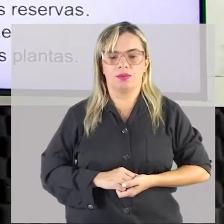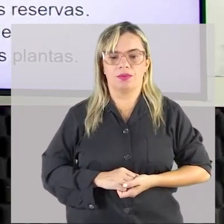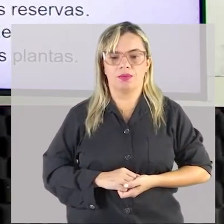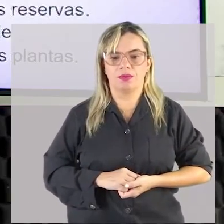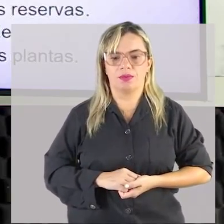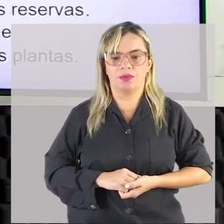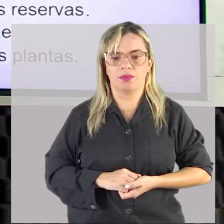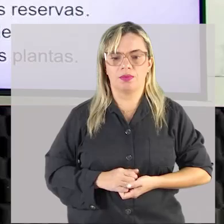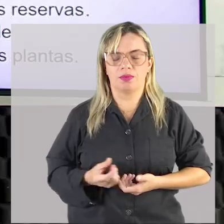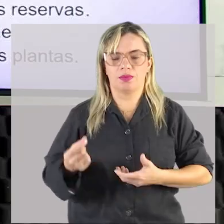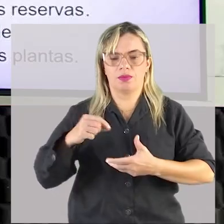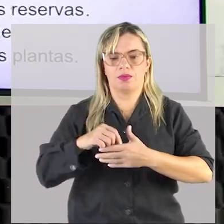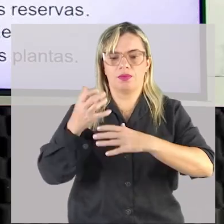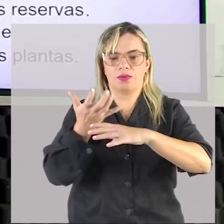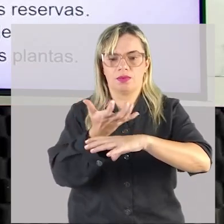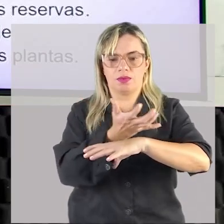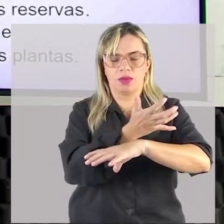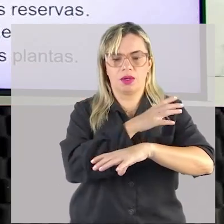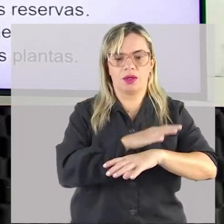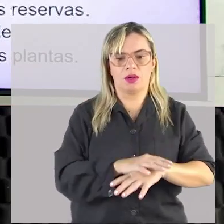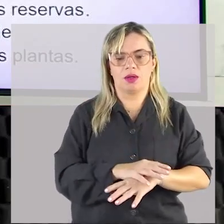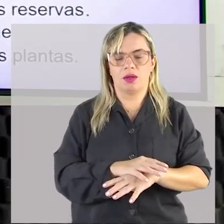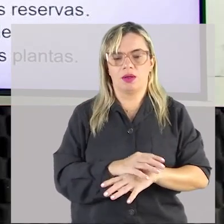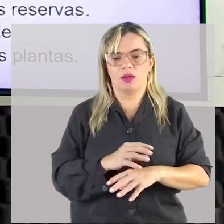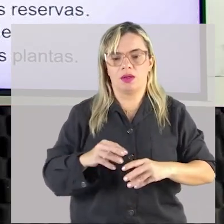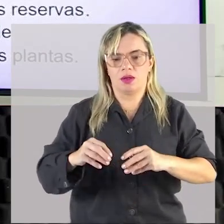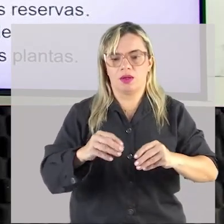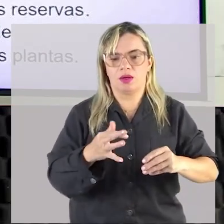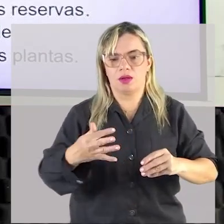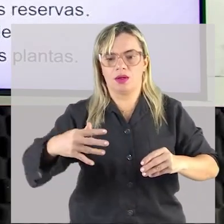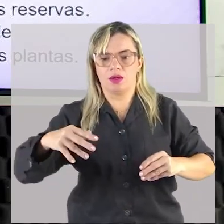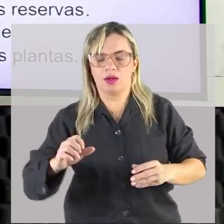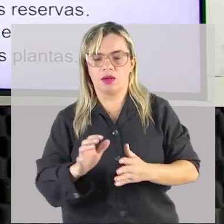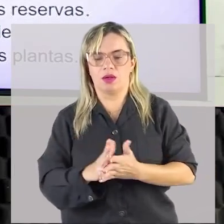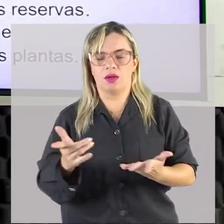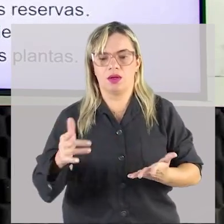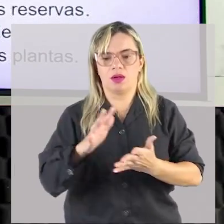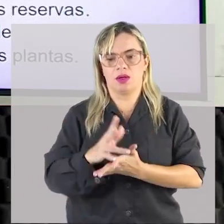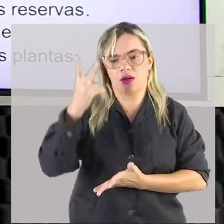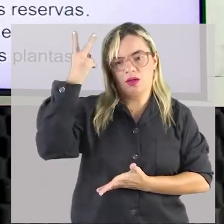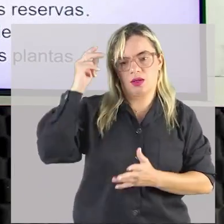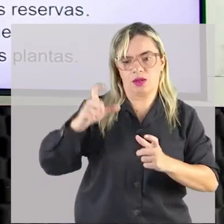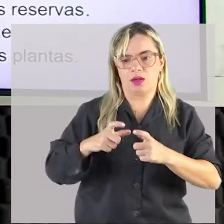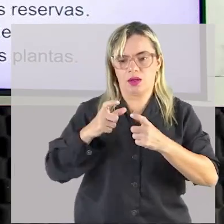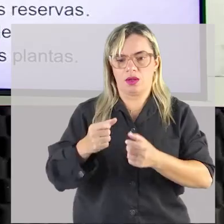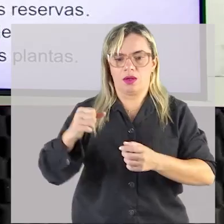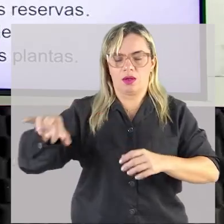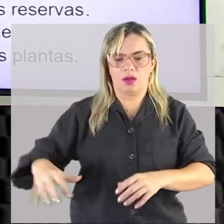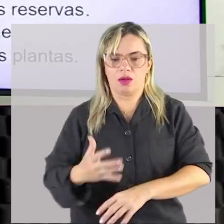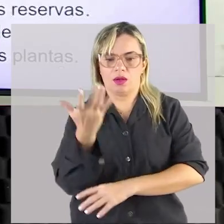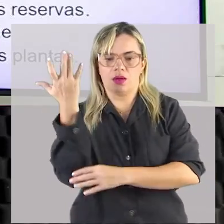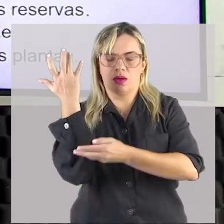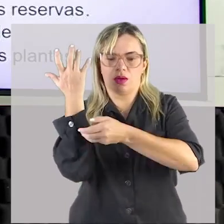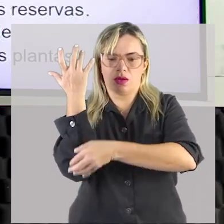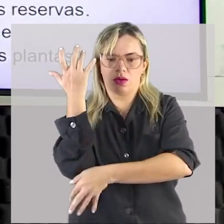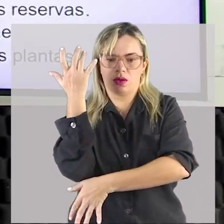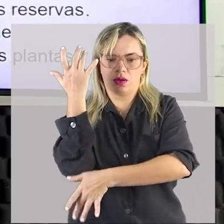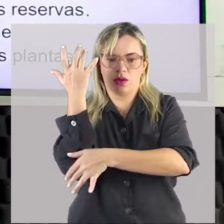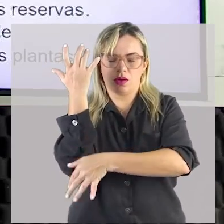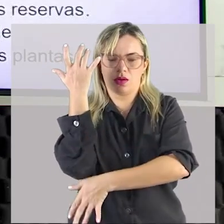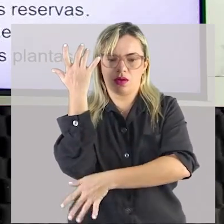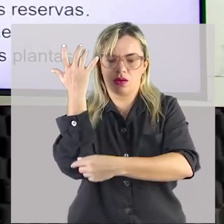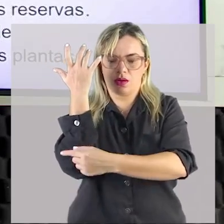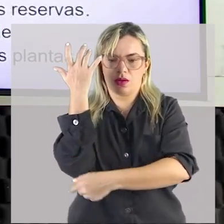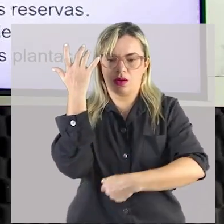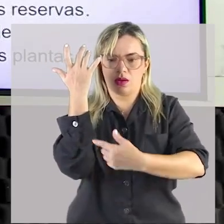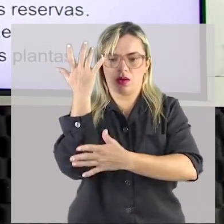Nas matas de terra firme, é comum encontrar raízes respiratórias pneumatóforas. Então, as matas de terra